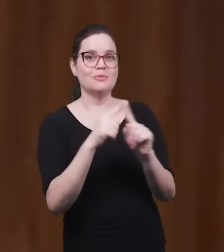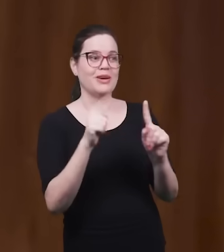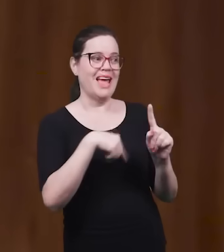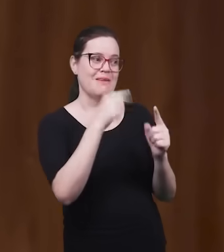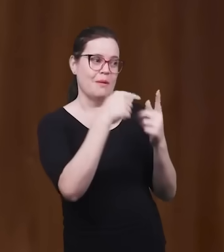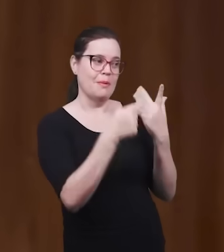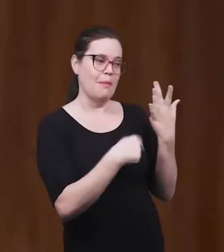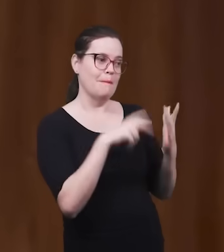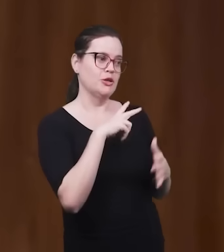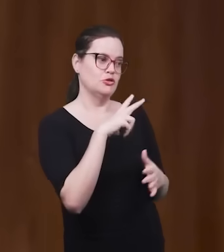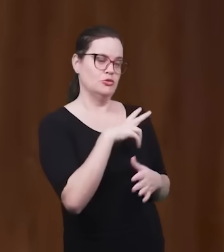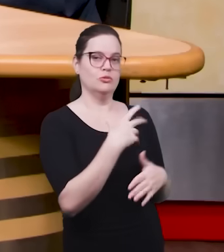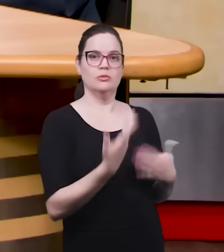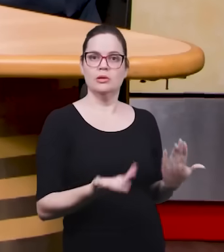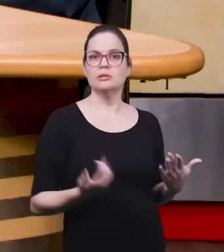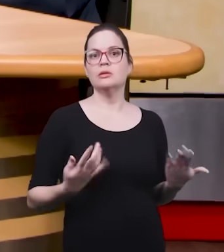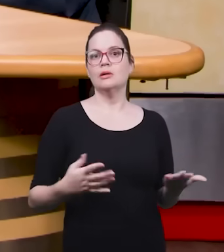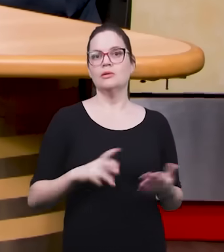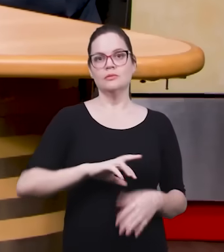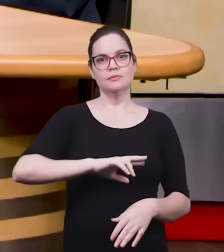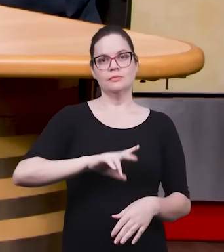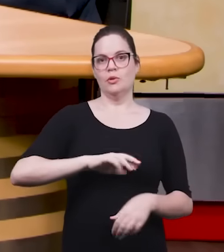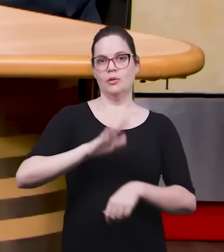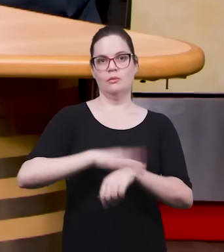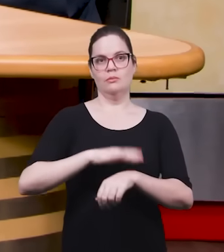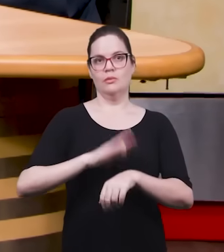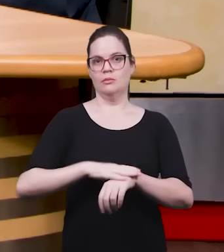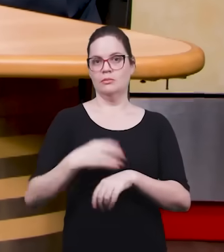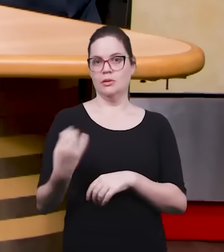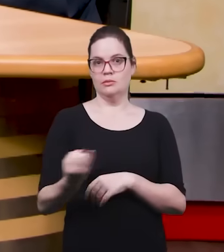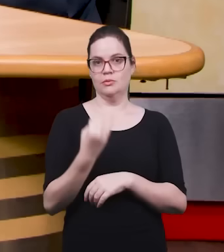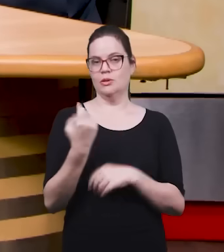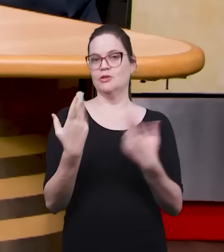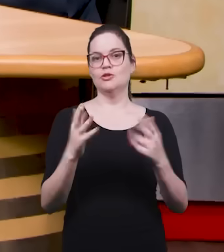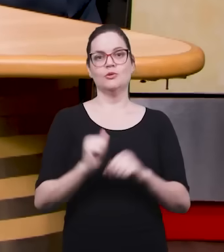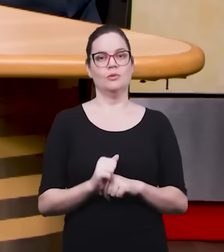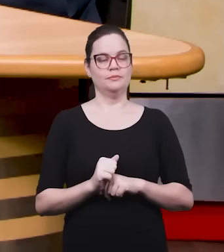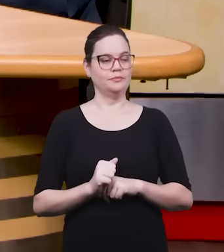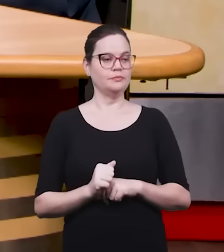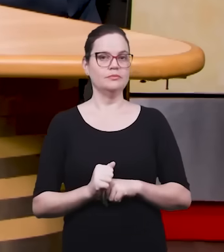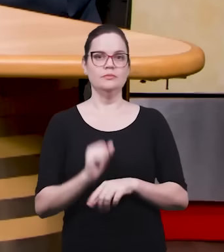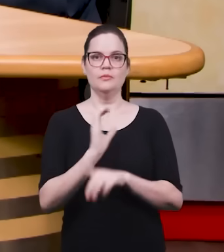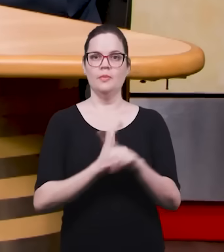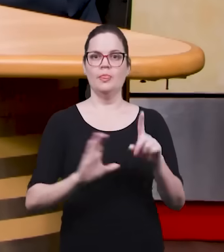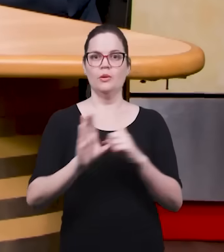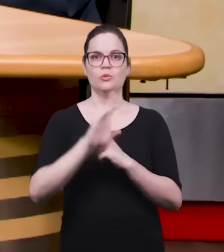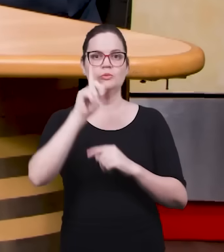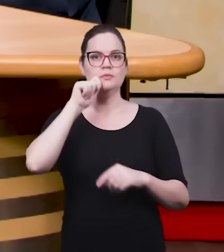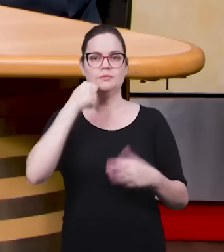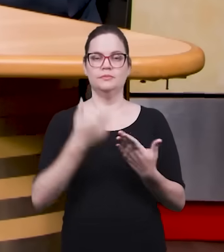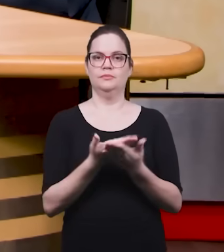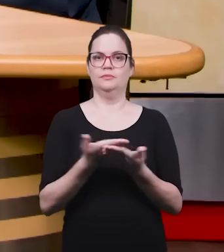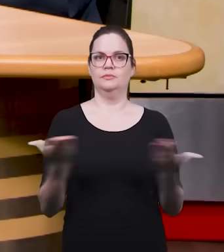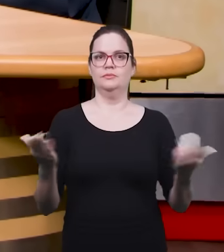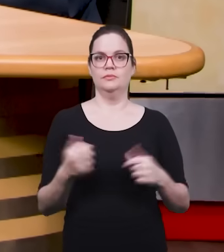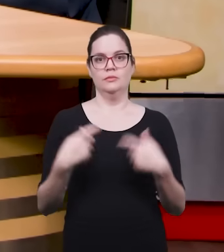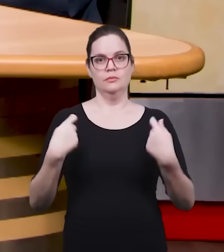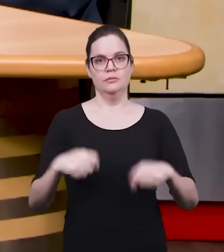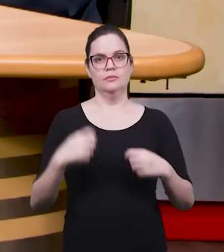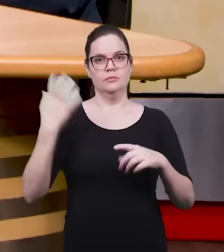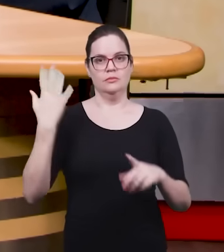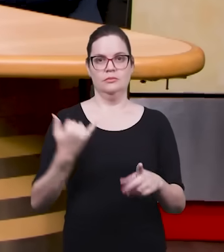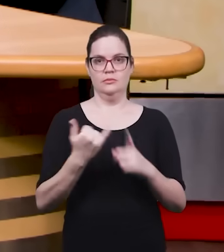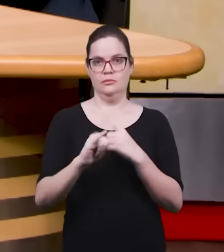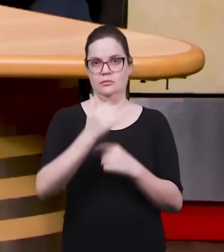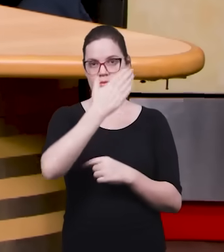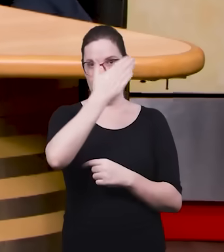aspecto, né? E no momento que não é adequado, um culto de ceia tem uma interpretação sábia. Agora, Madeira,